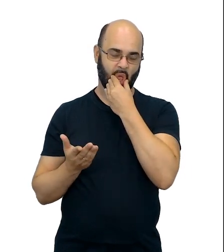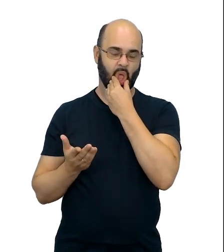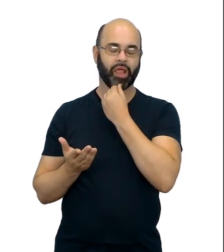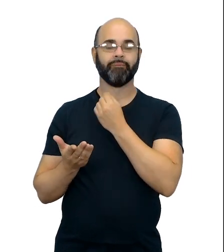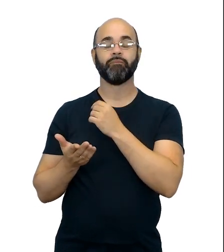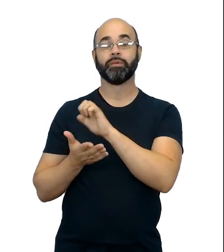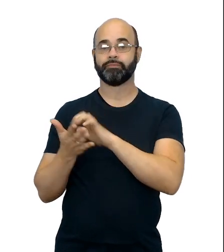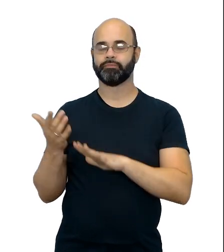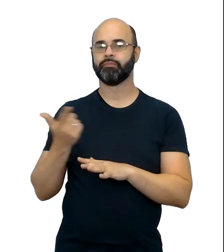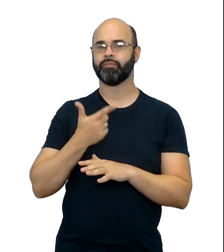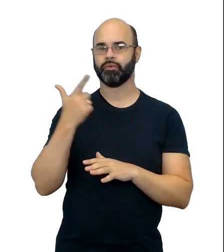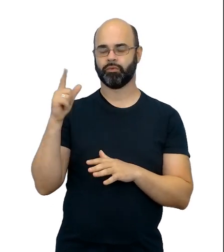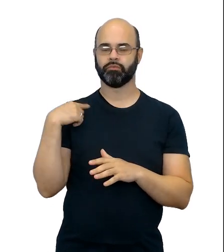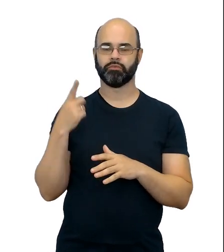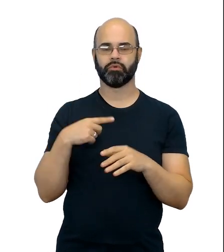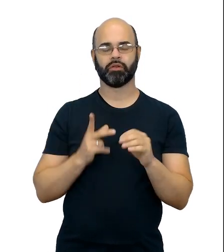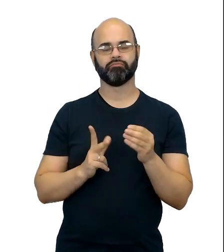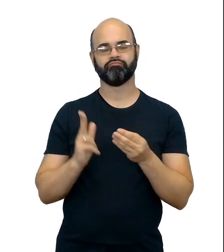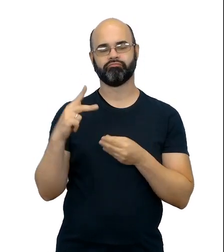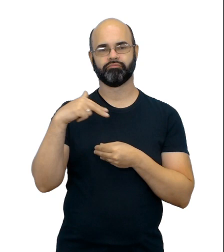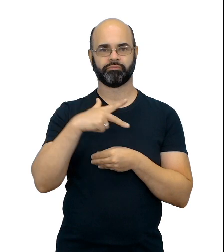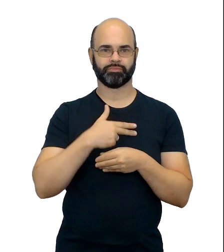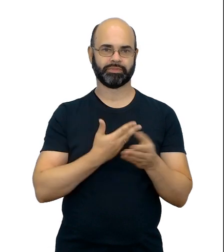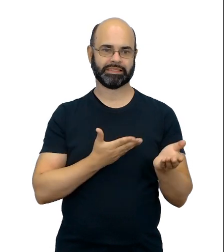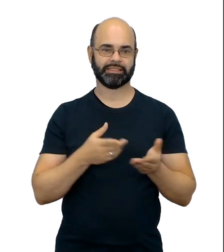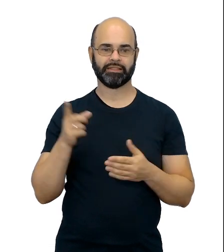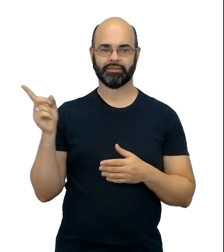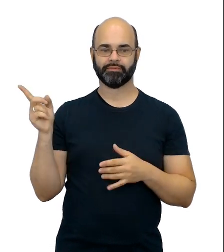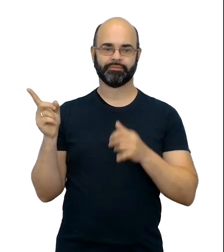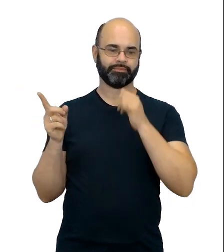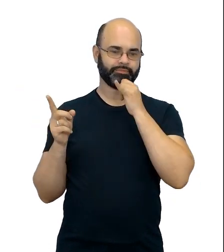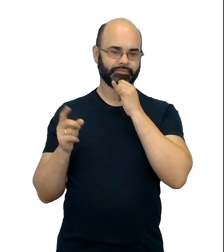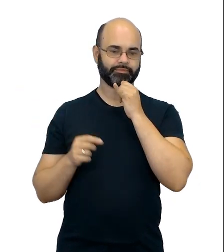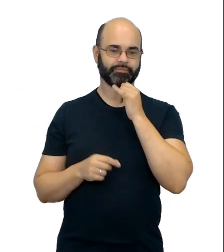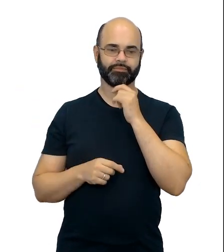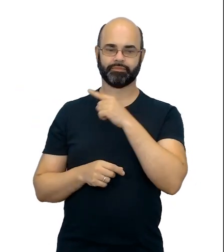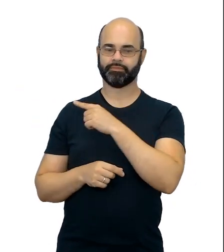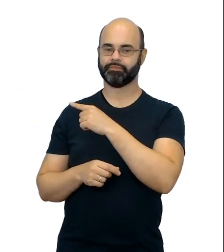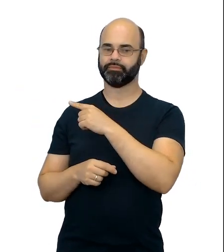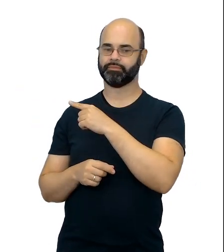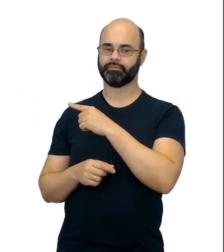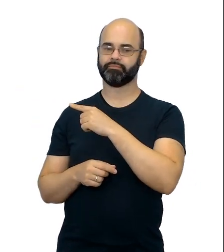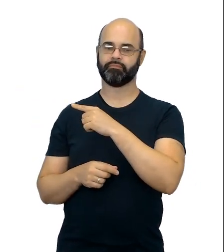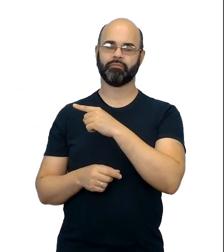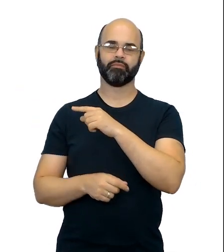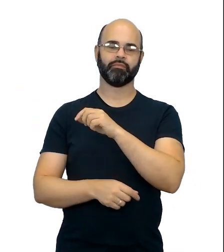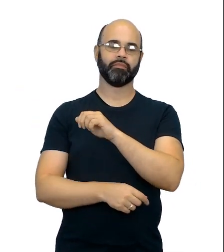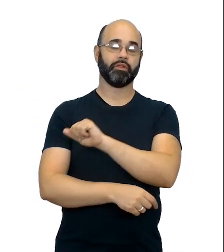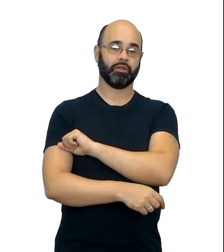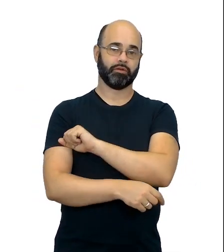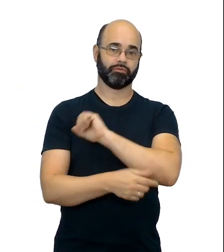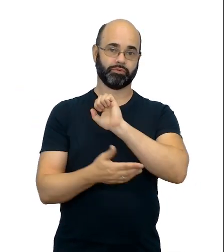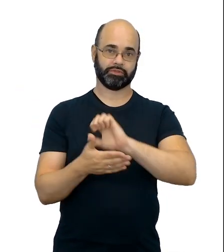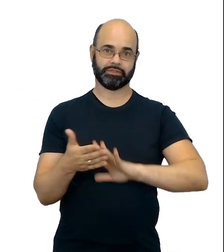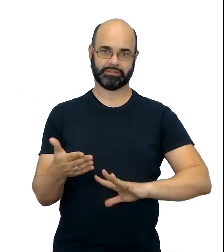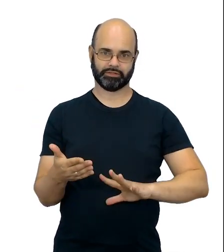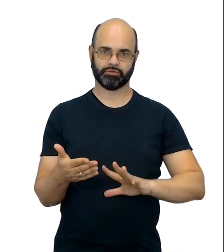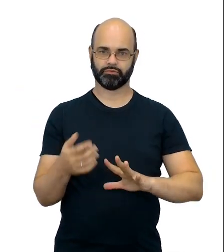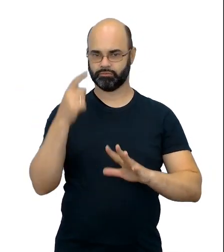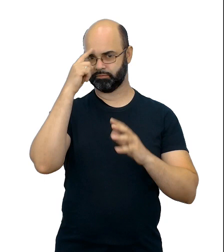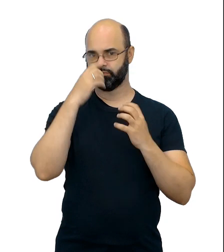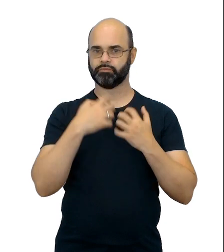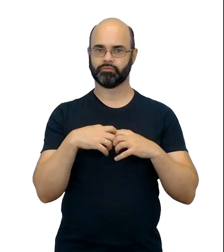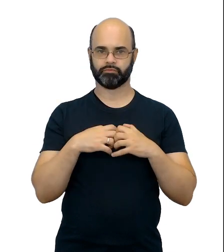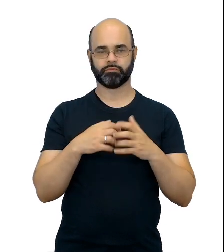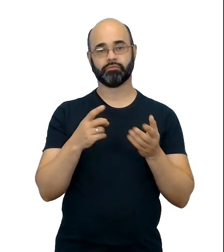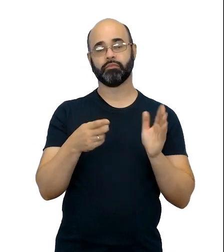nós recortamos, né, olhando. Aqui o aluno ele tem que fazer esta atividade, que ele tem não, né?